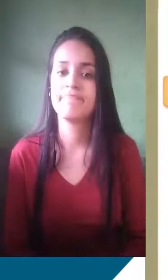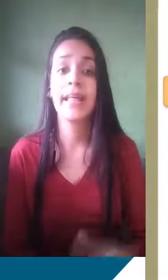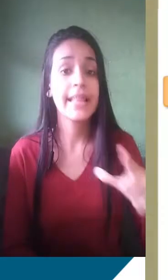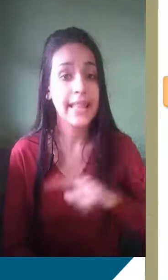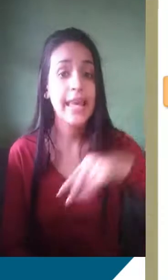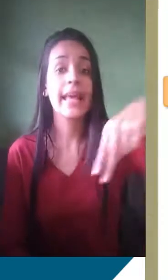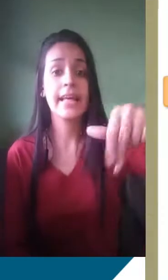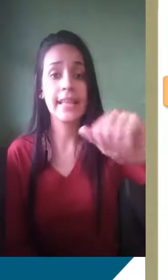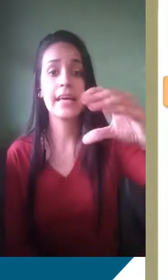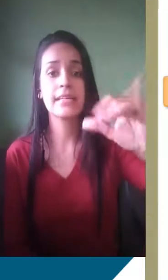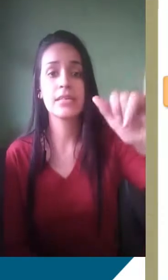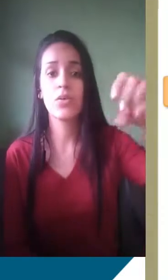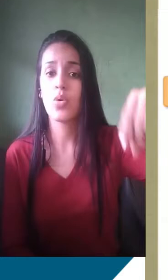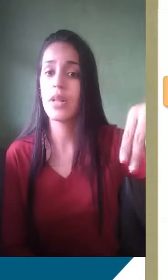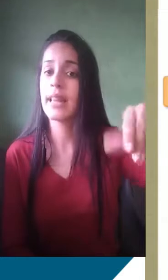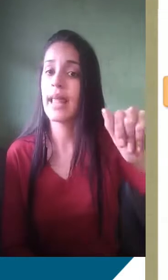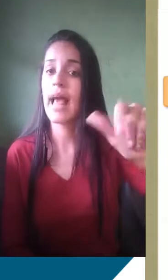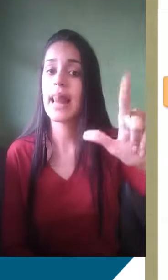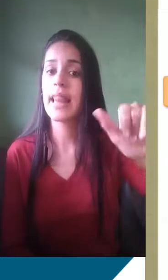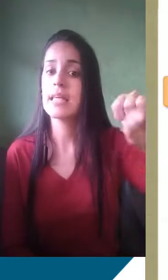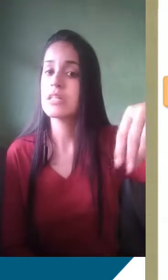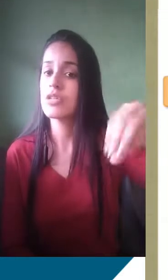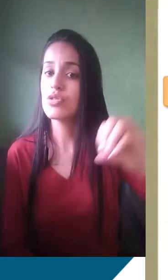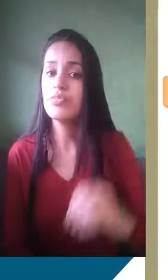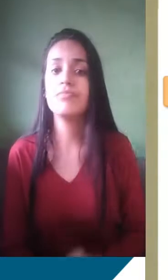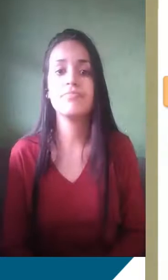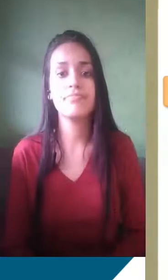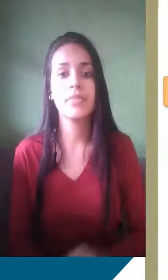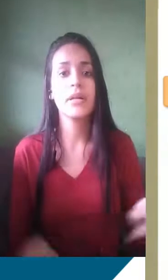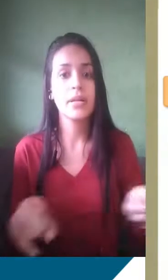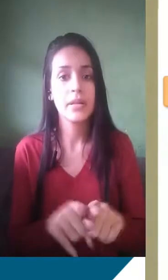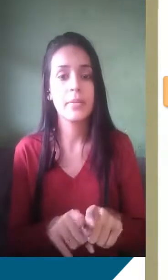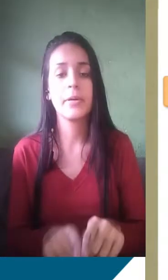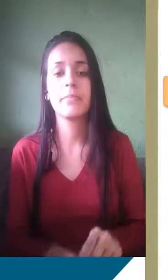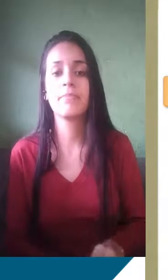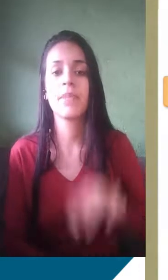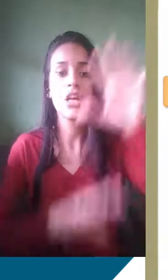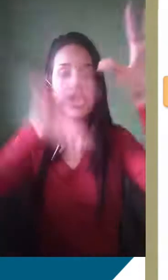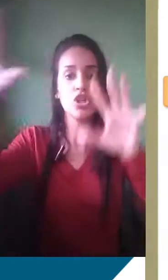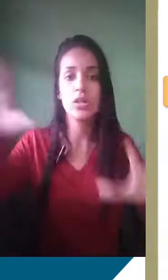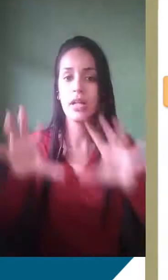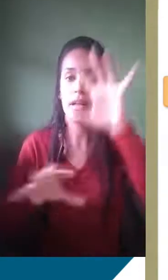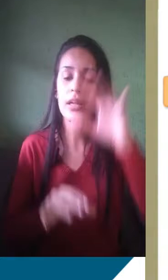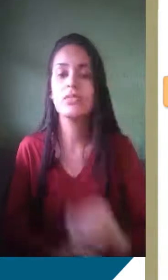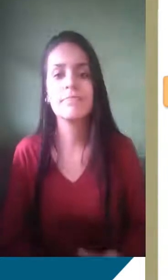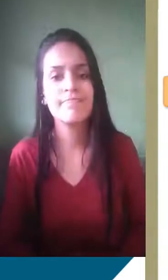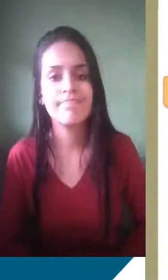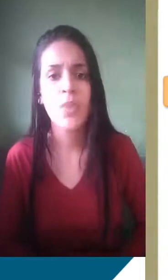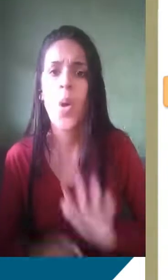o nacionalismo e o regionalismo. Esse nacionalismo denuncia as